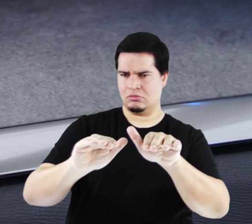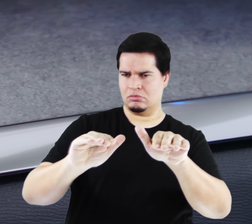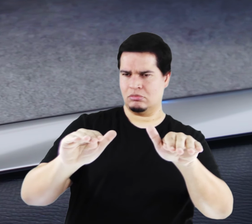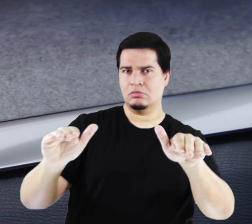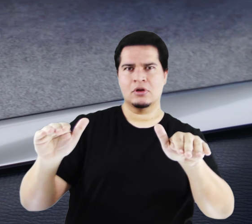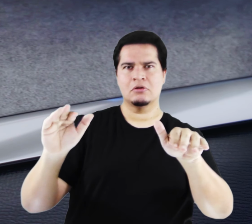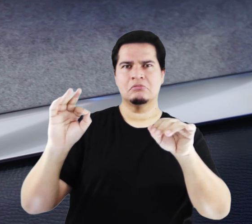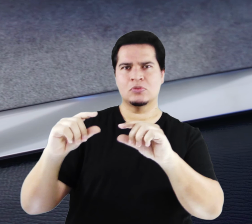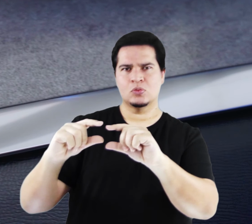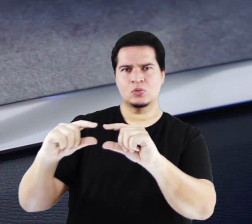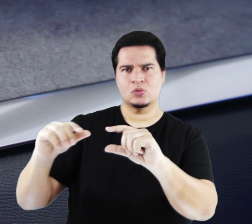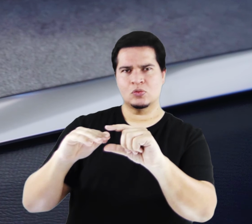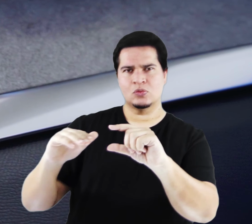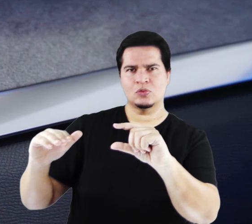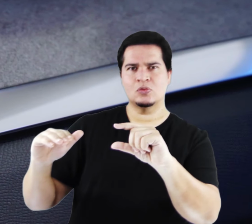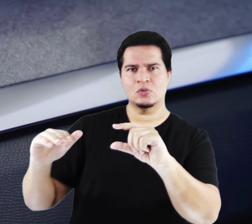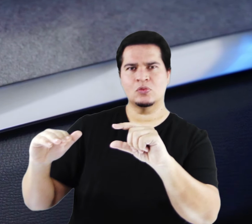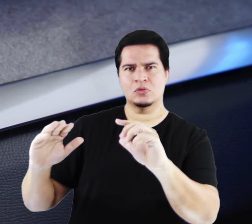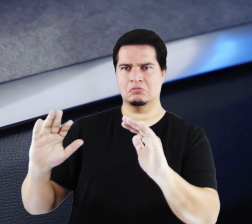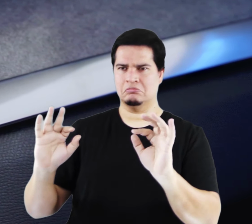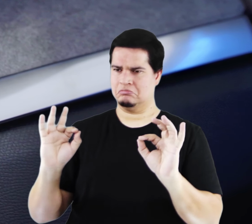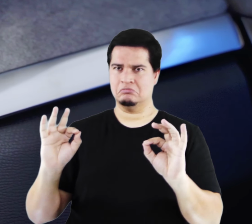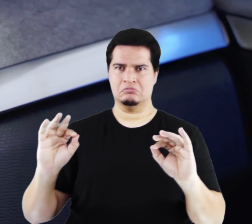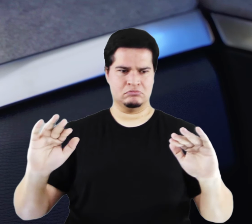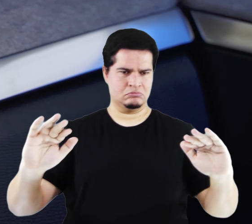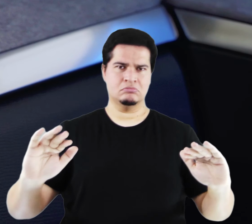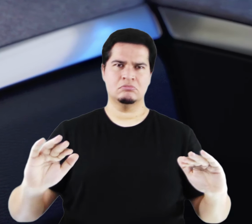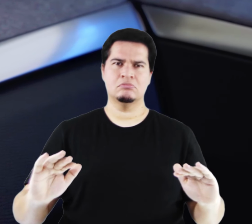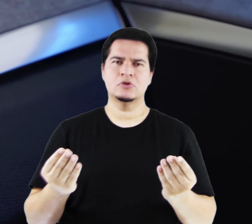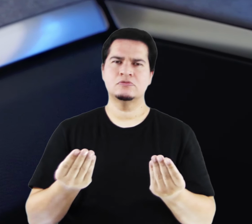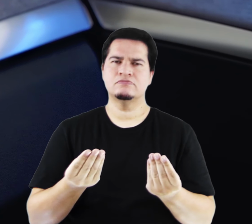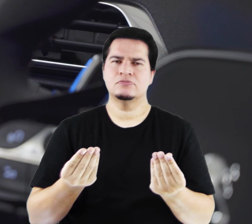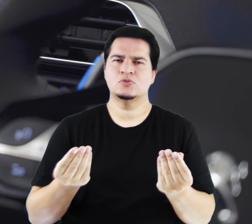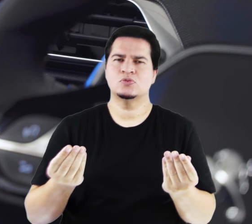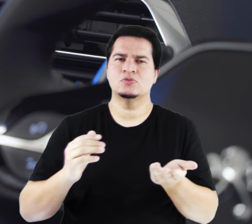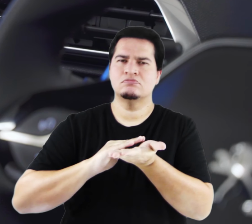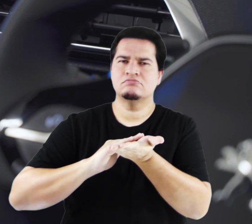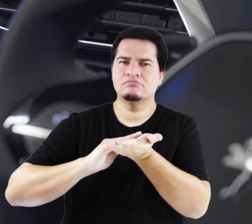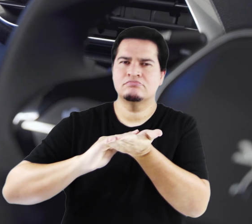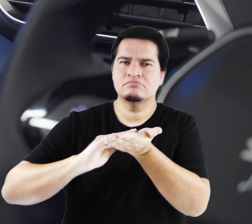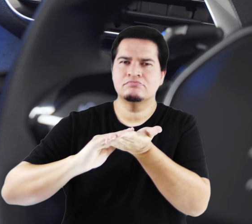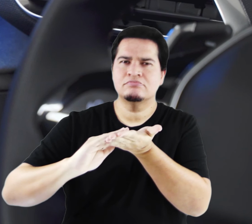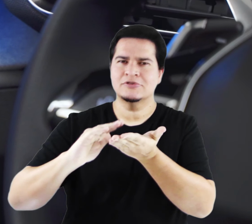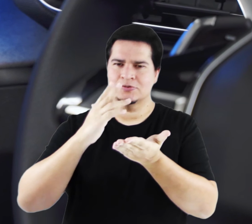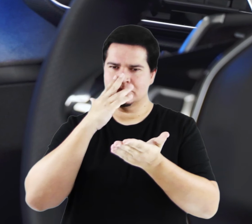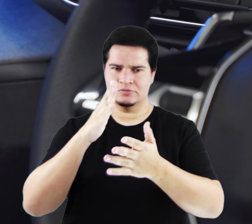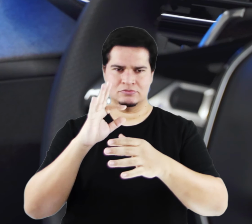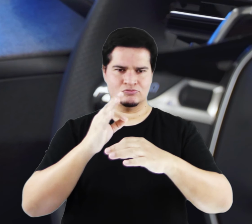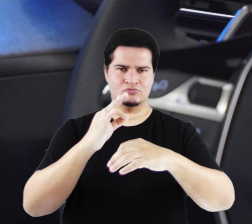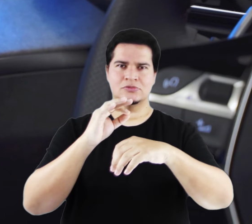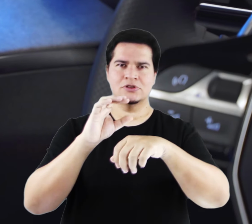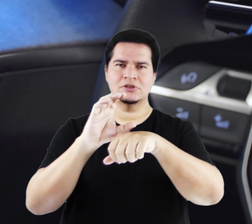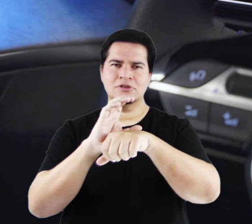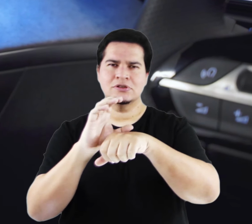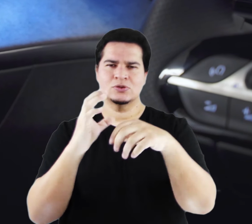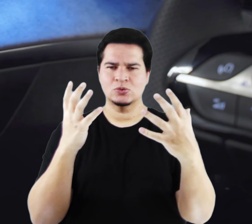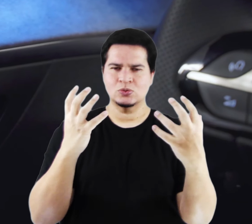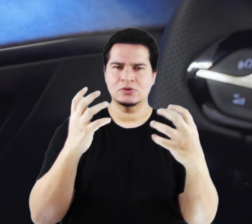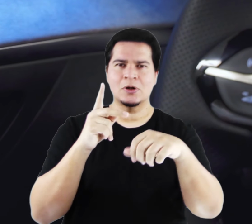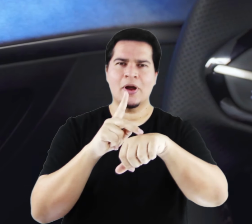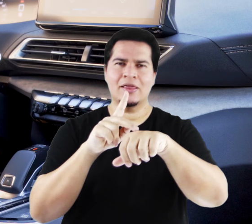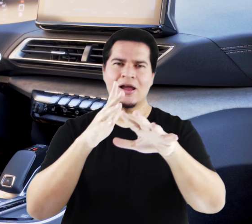está aqui nessa face inferior do painel e na porta, não só pelo tato, mas ele dá até essa impressão meio de um tipo de pedra, né? Então ele dá um tipo